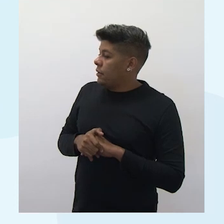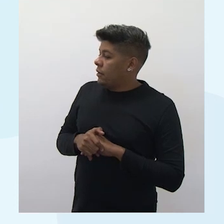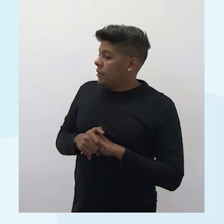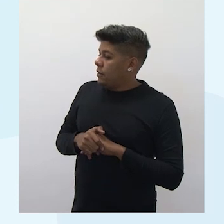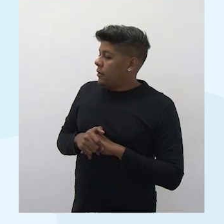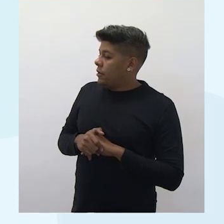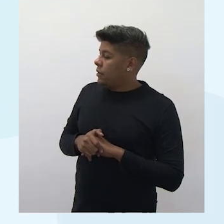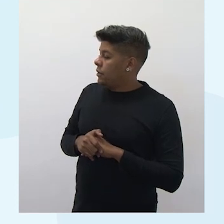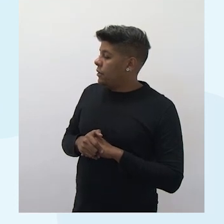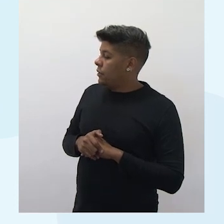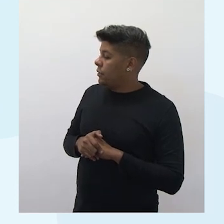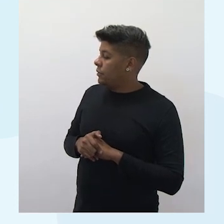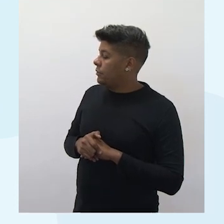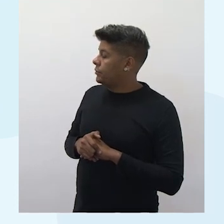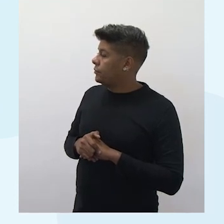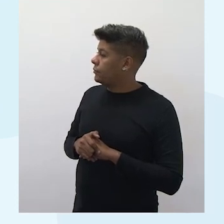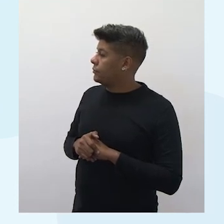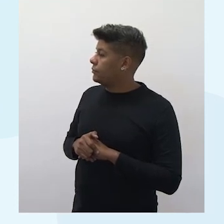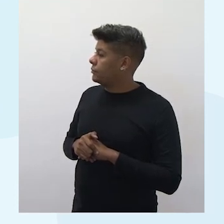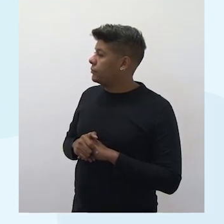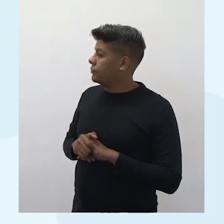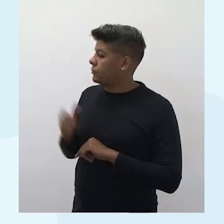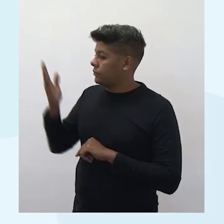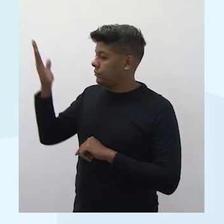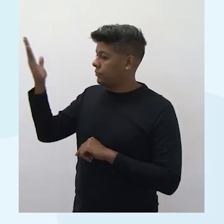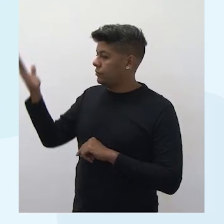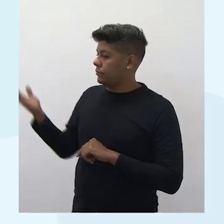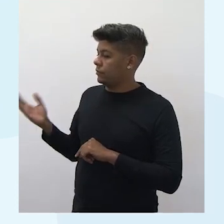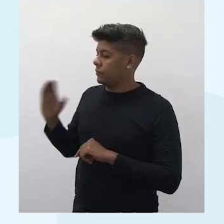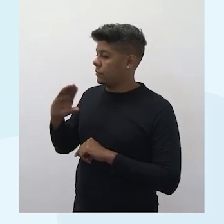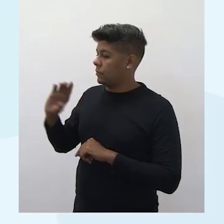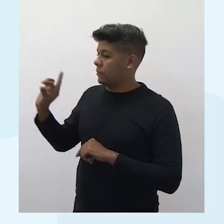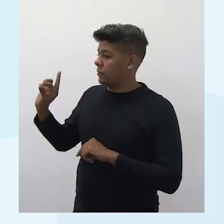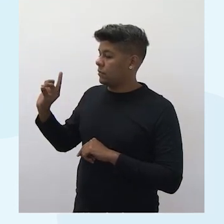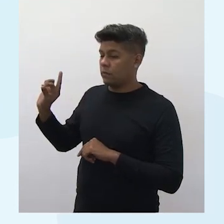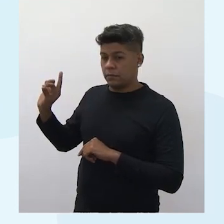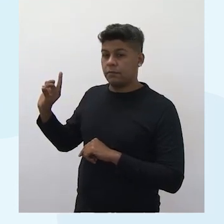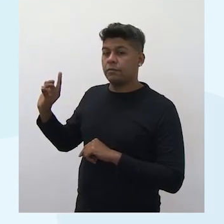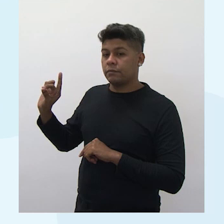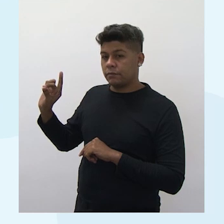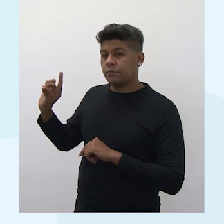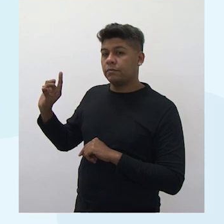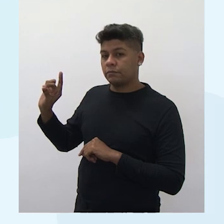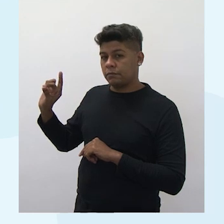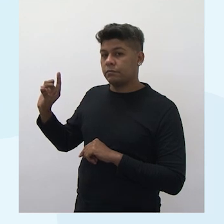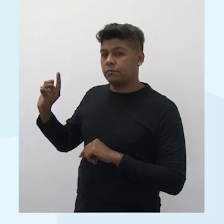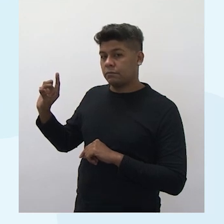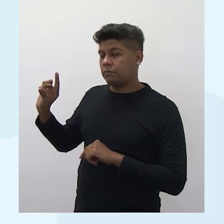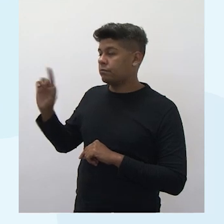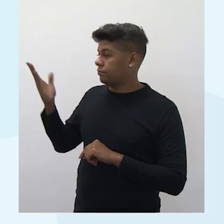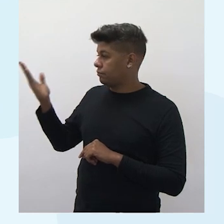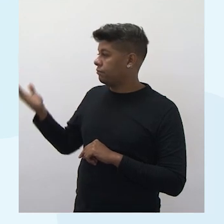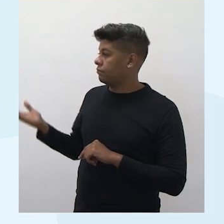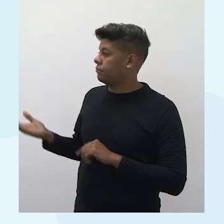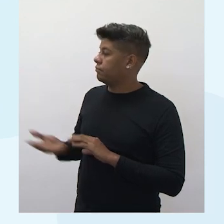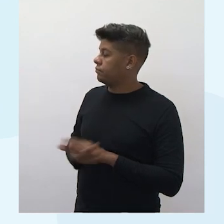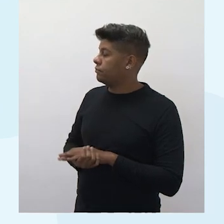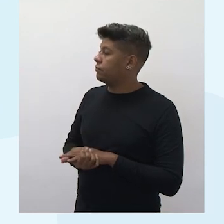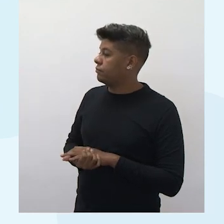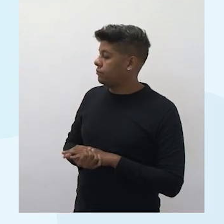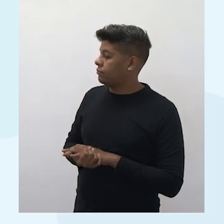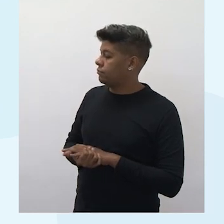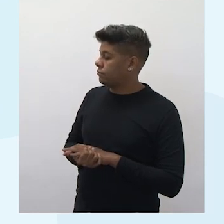Débora Bezerra, que são os coordenadores regionais da Olimpíada Brasileira de Matemática.